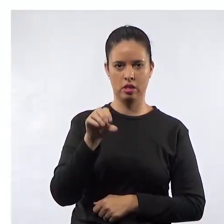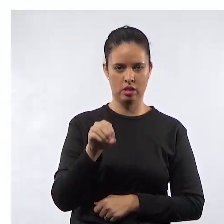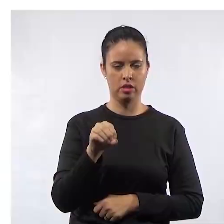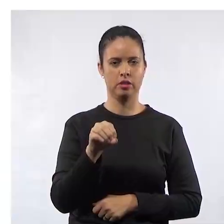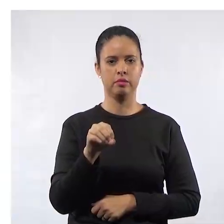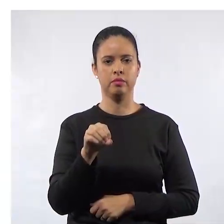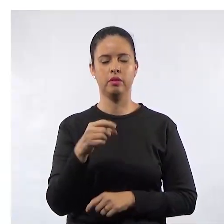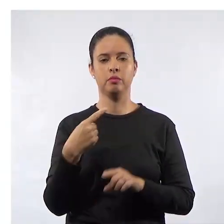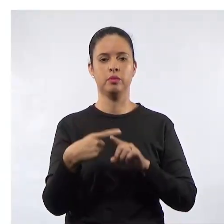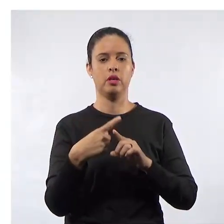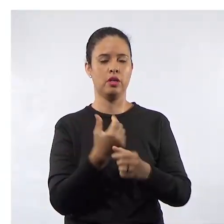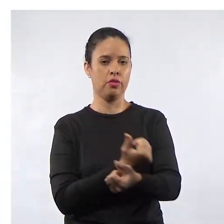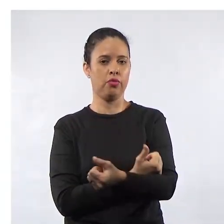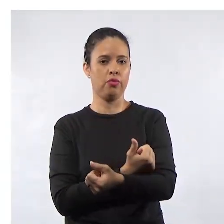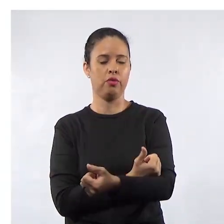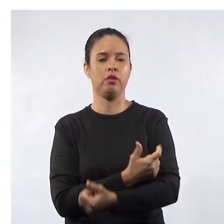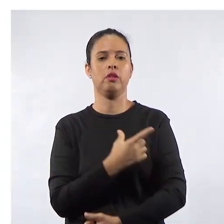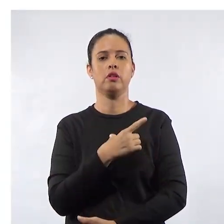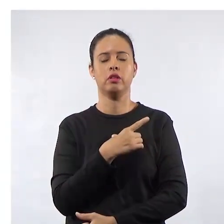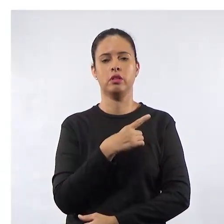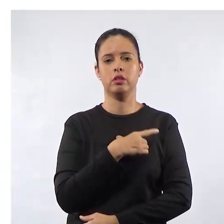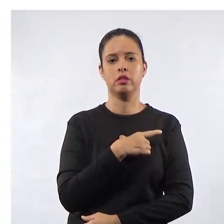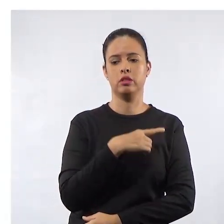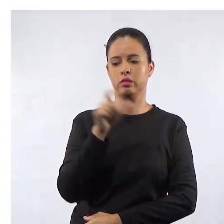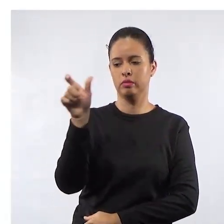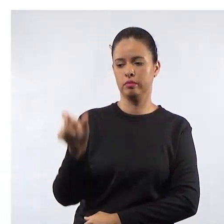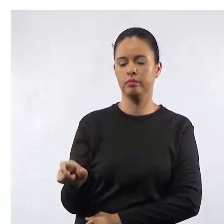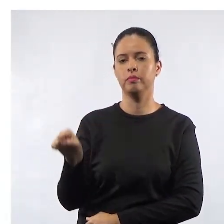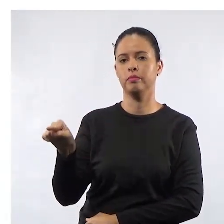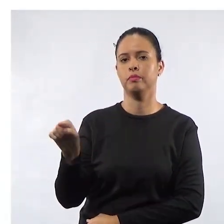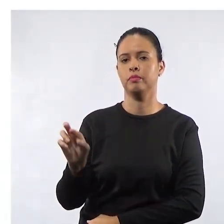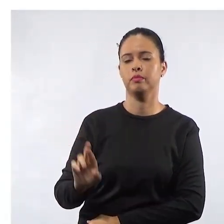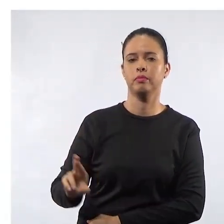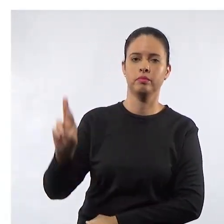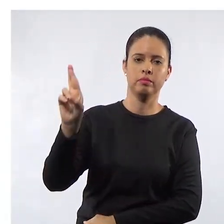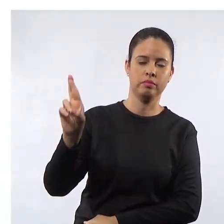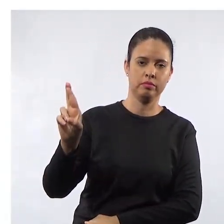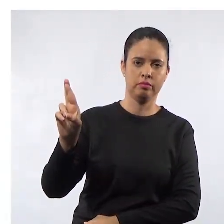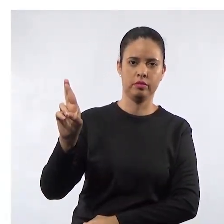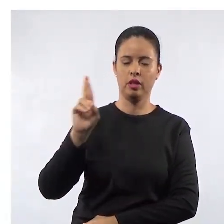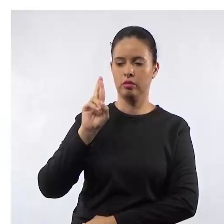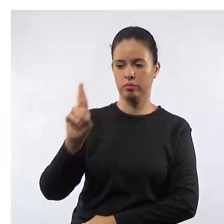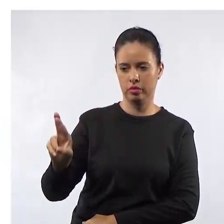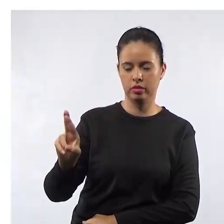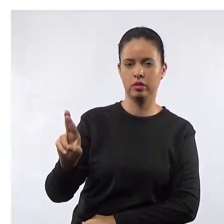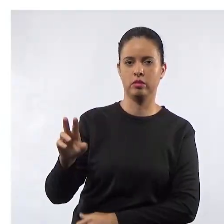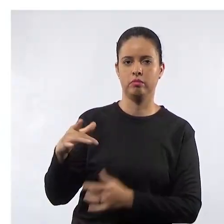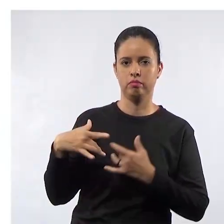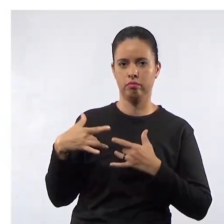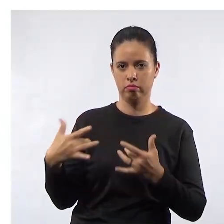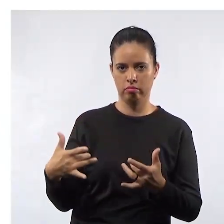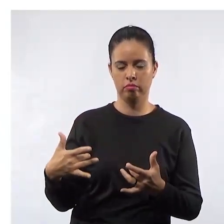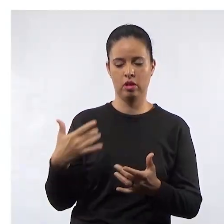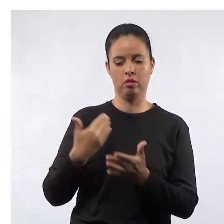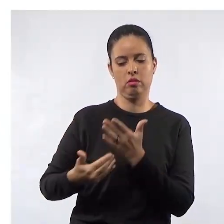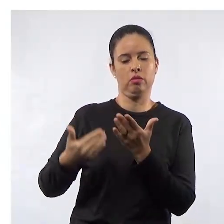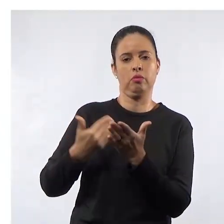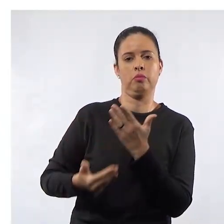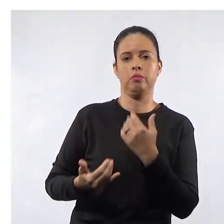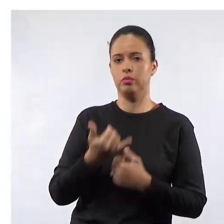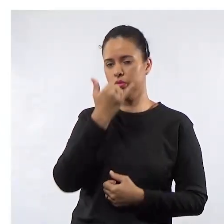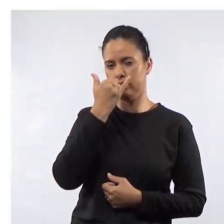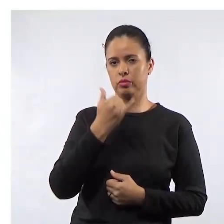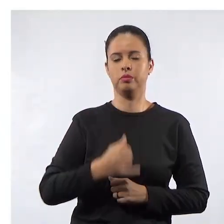ao vício, porque no vício, o comerciante ou fornecedor responderá solidariamente pelos danos. O